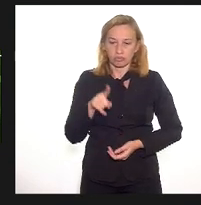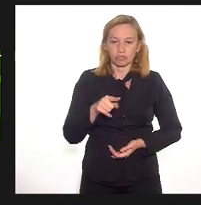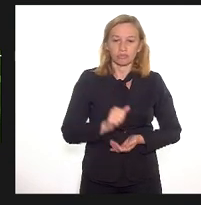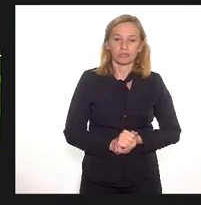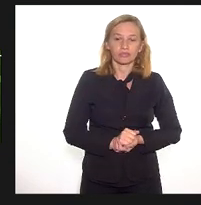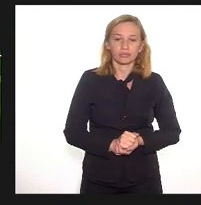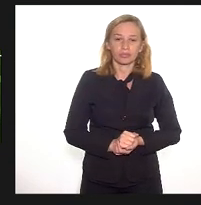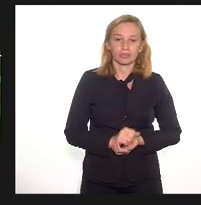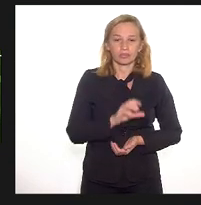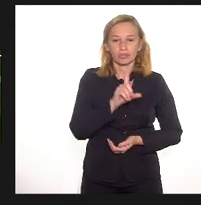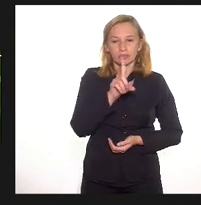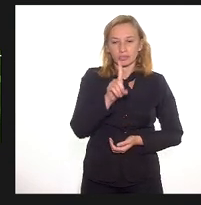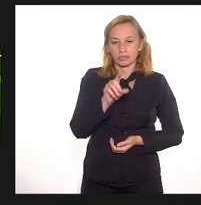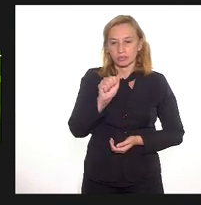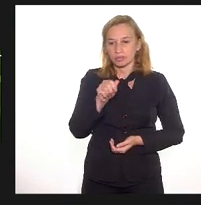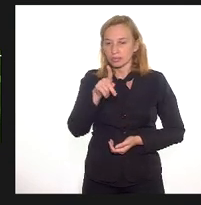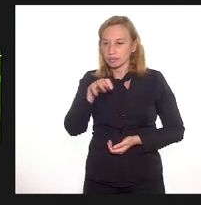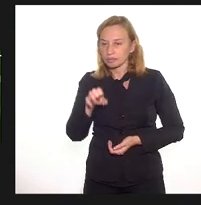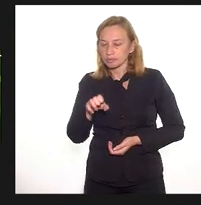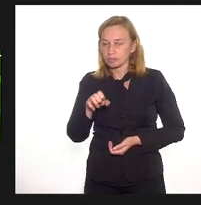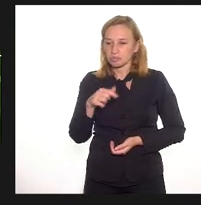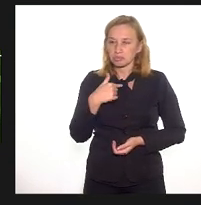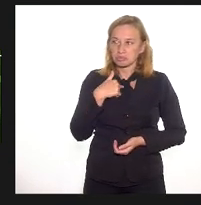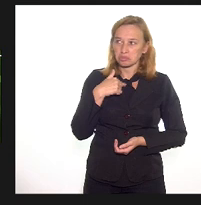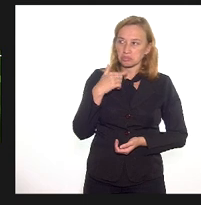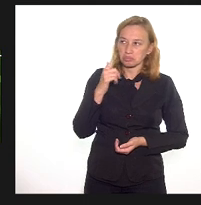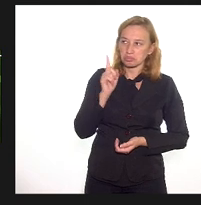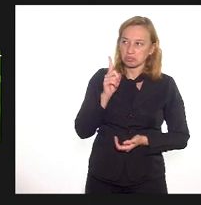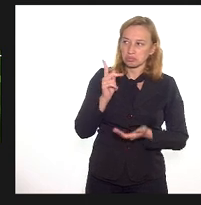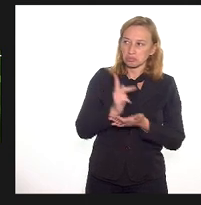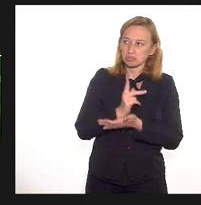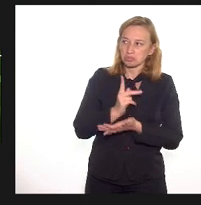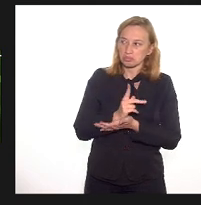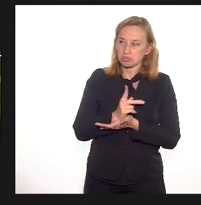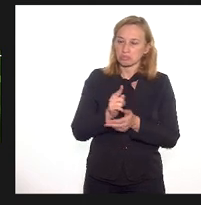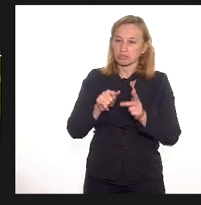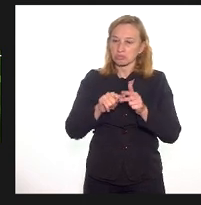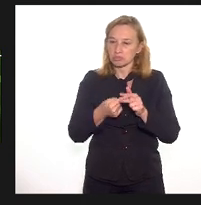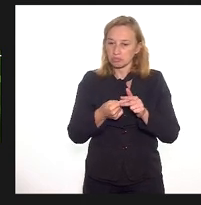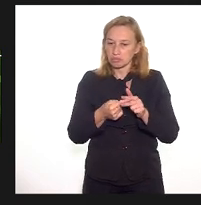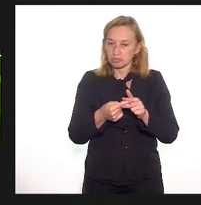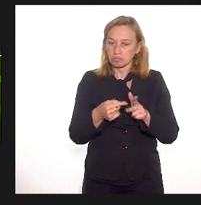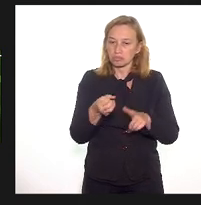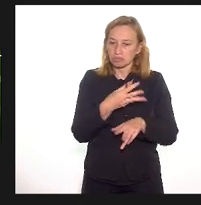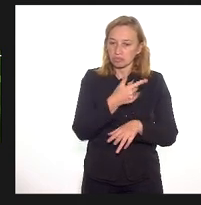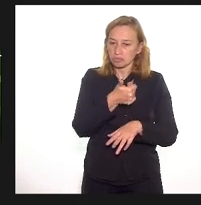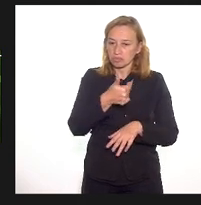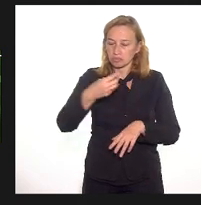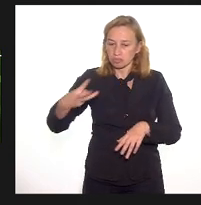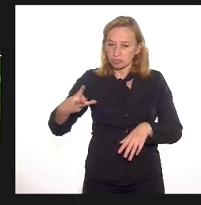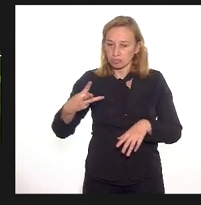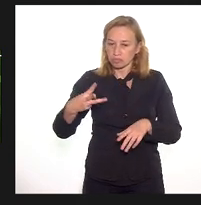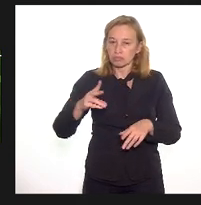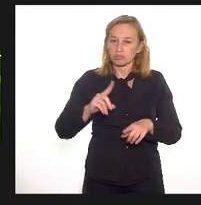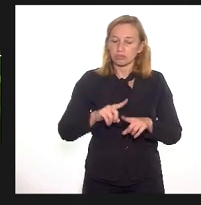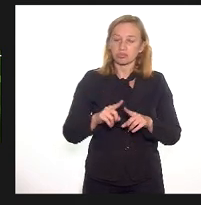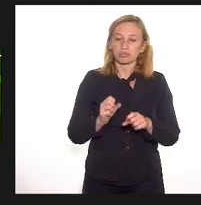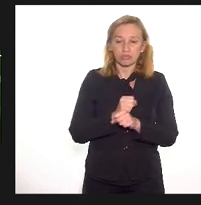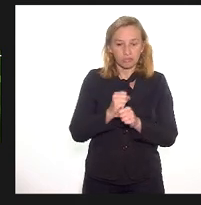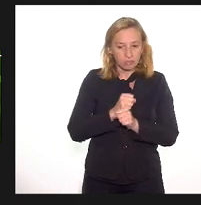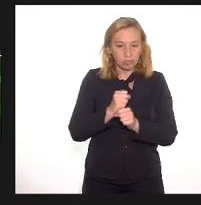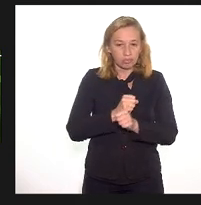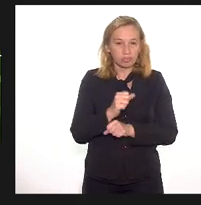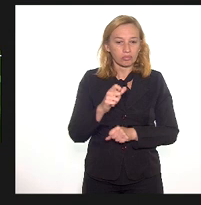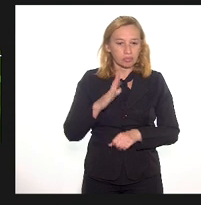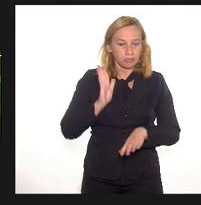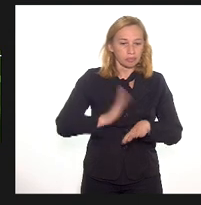O DAP, se eu não estou enganado, mais recentemente alterado, o DAP e o RGT em 2003, mas há bastante tempo, há pelo menos mais